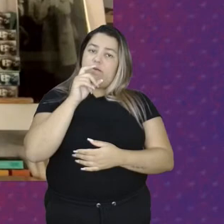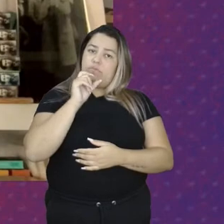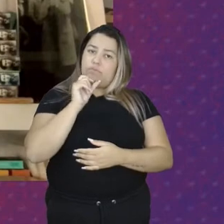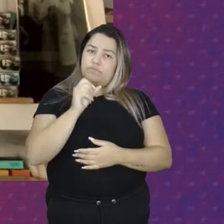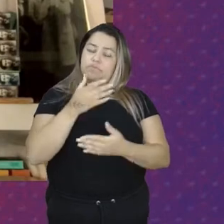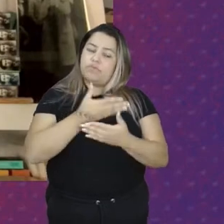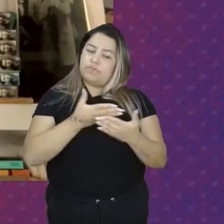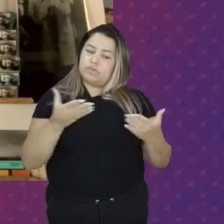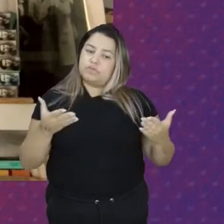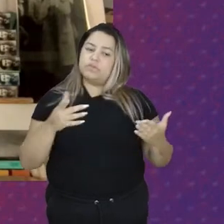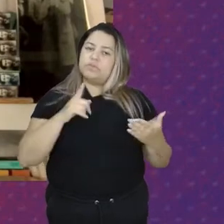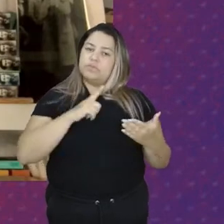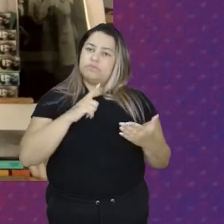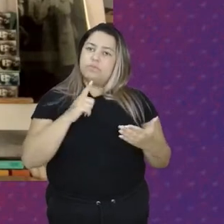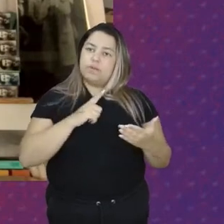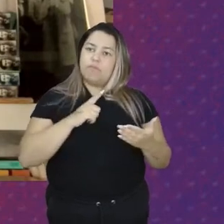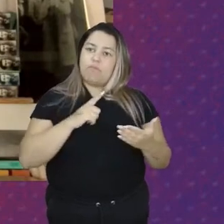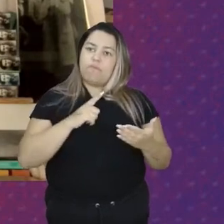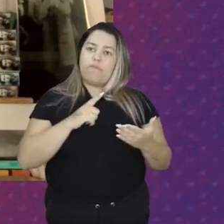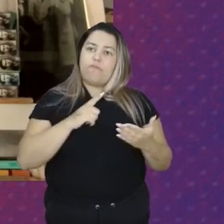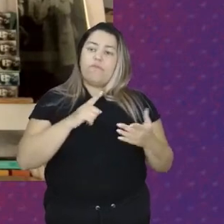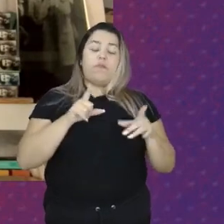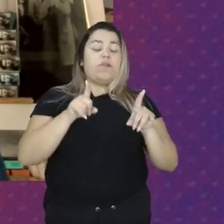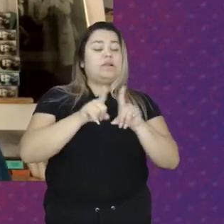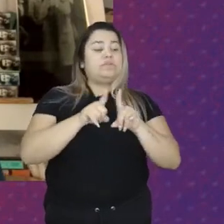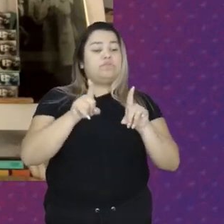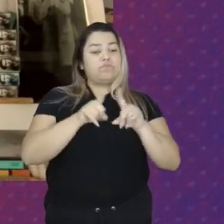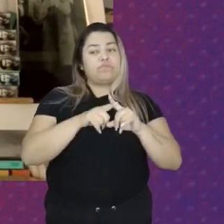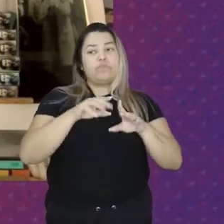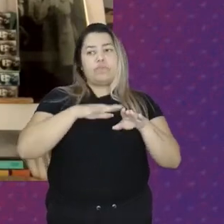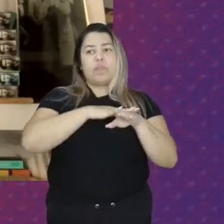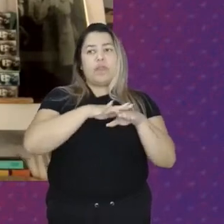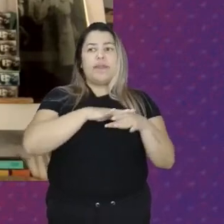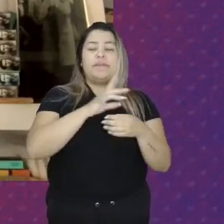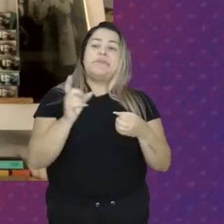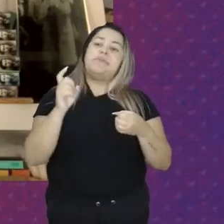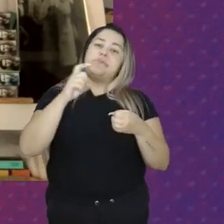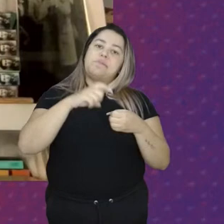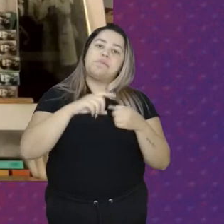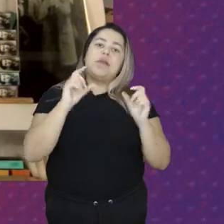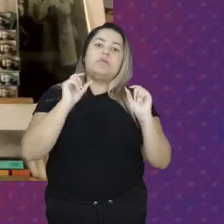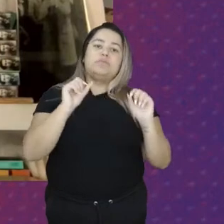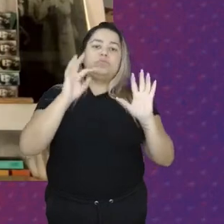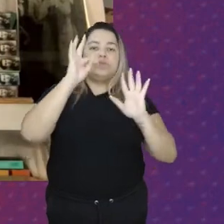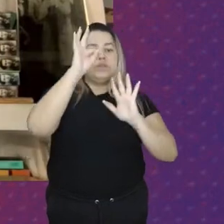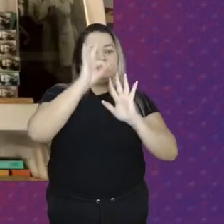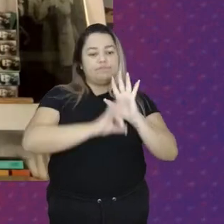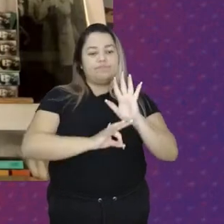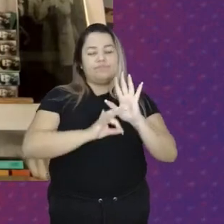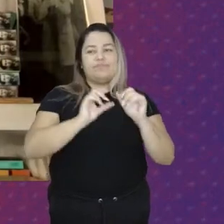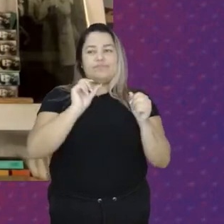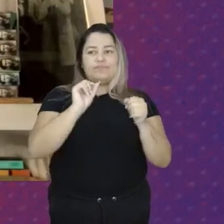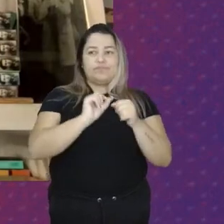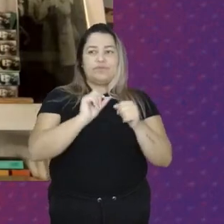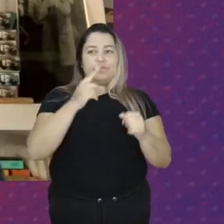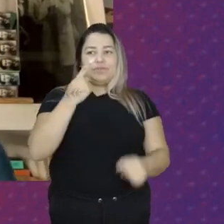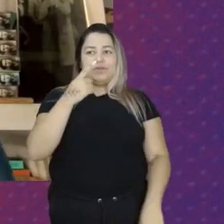que vale a pena, nessa conversa, retomar aqui um texto que foi produzido, vejam